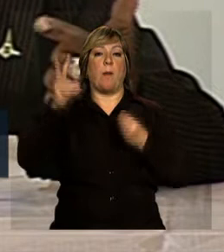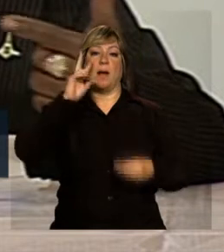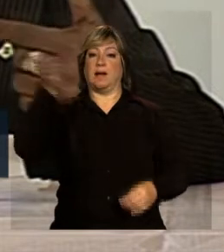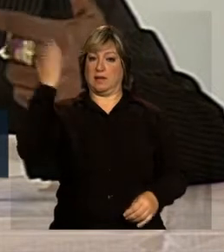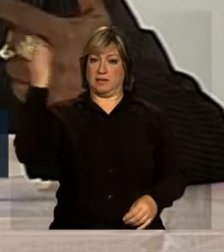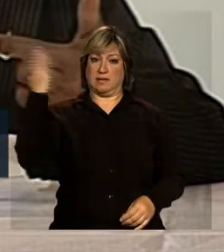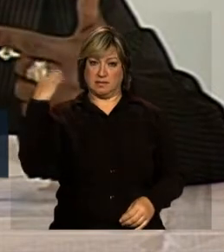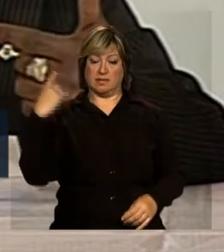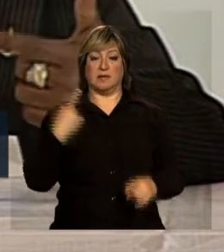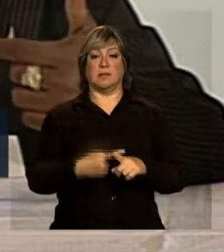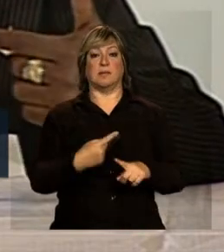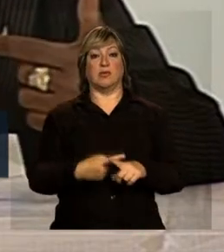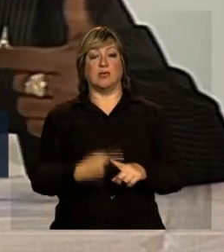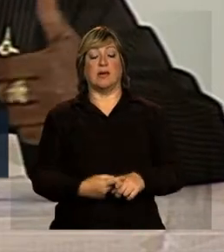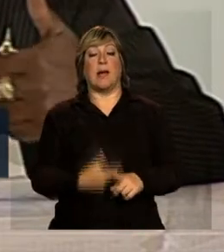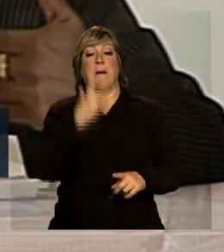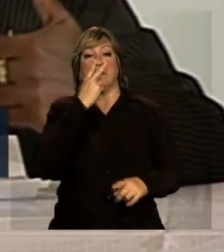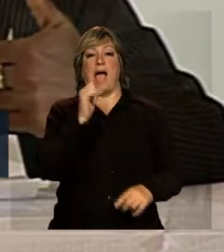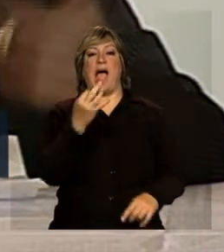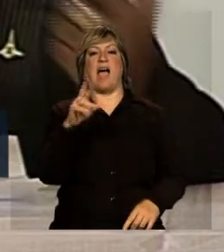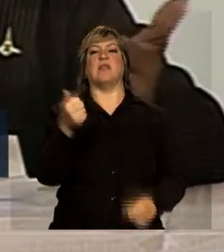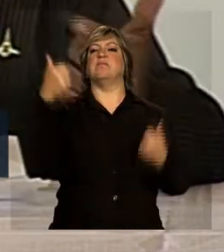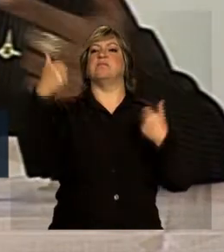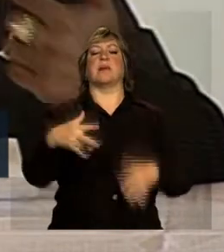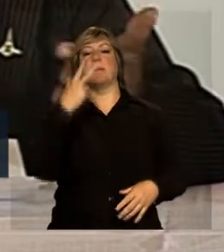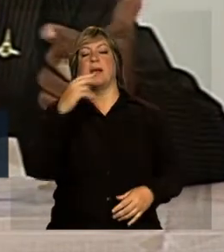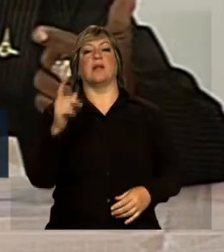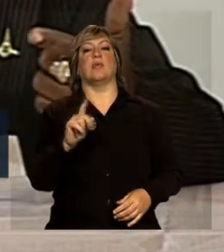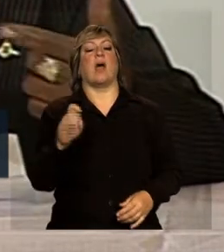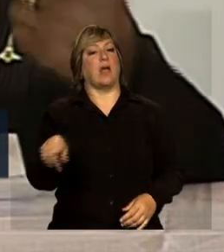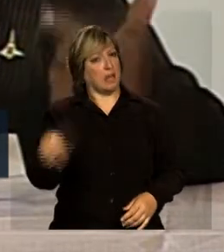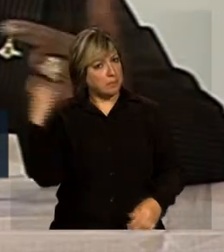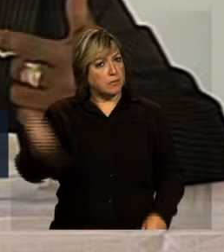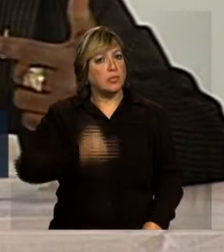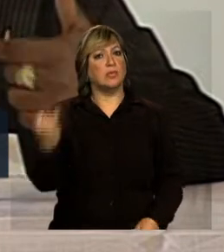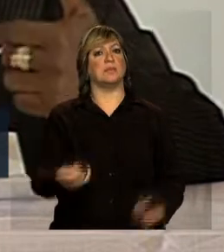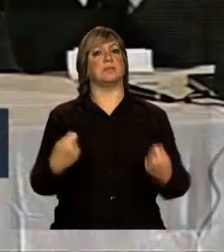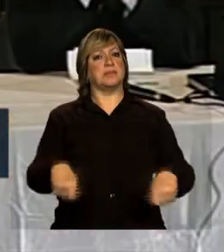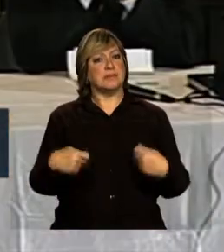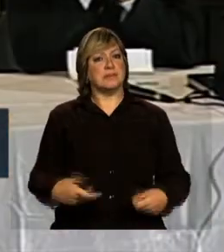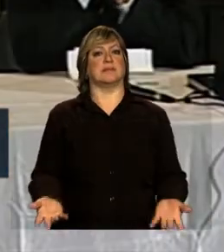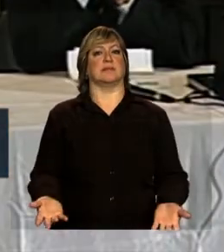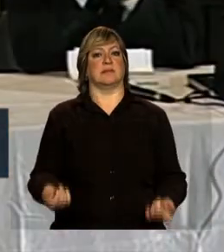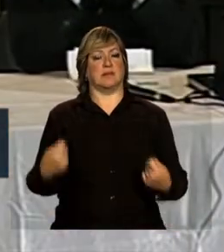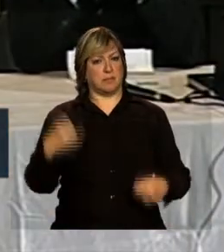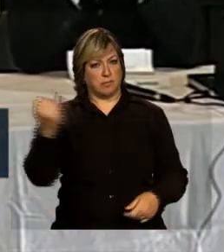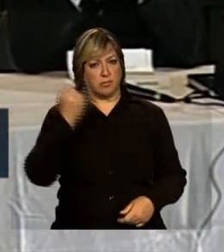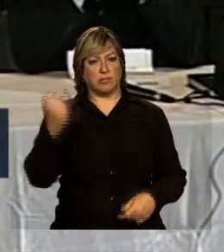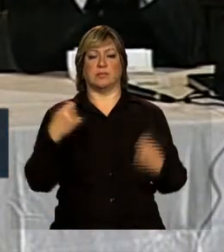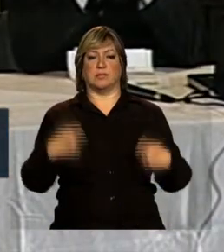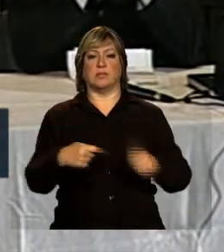se o continente africano não fosse o berço de toda uma humanidade, e